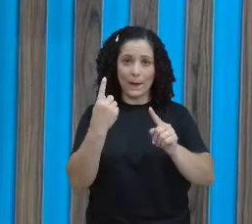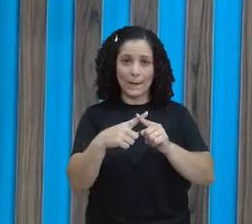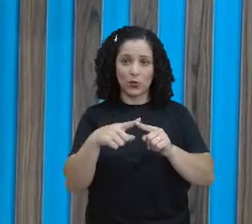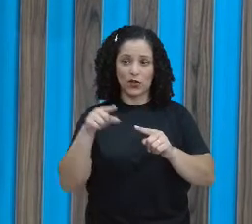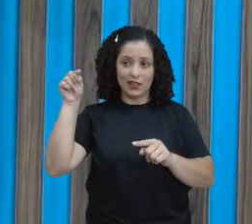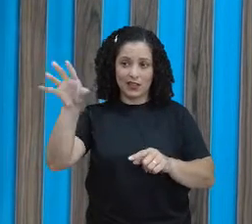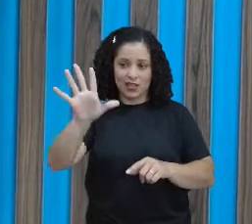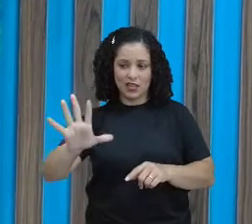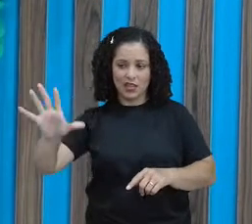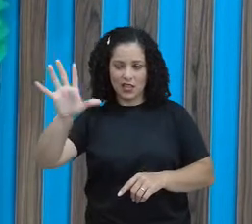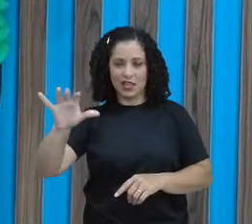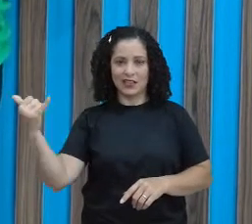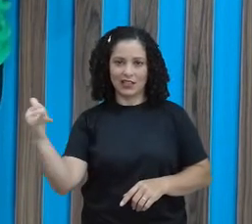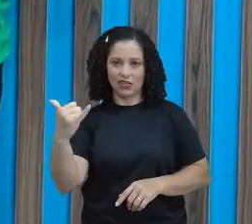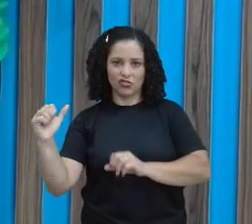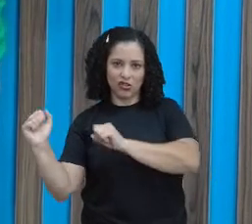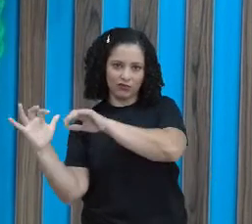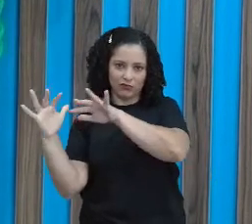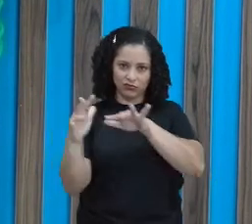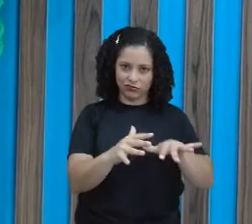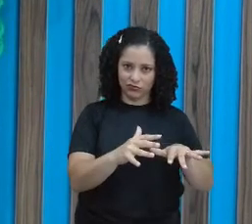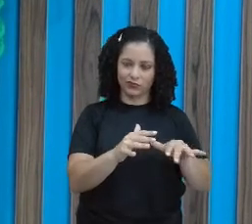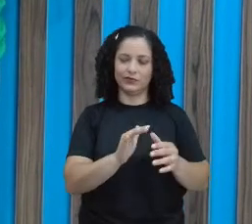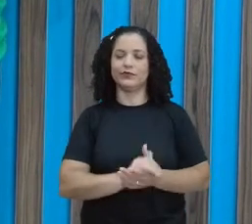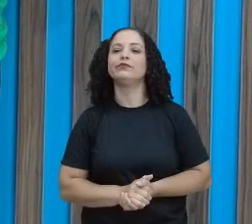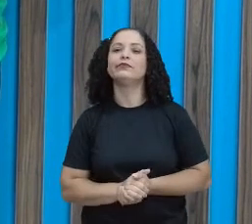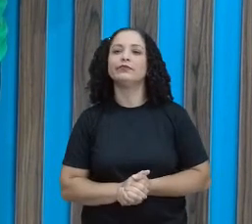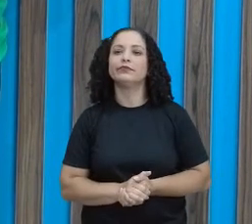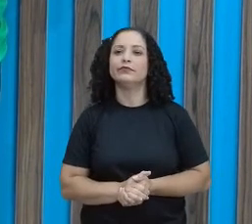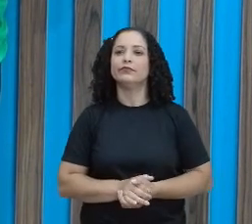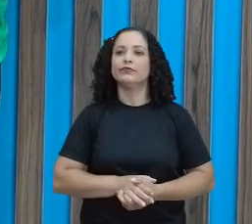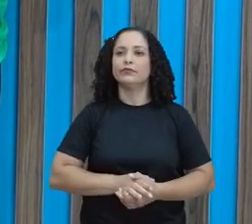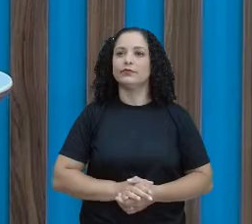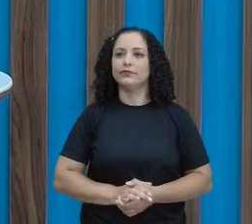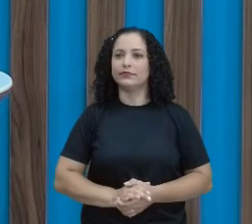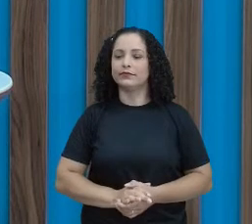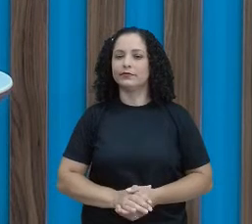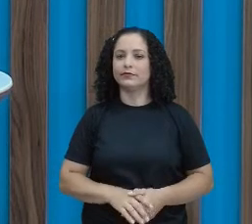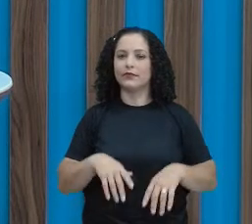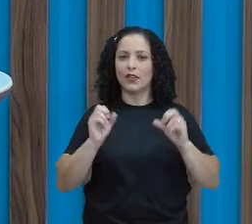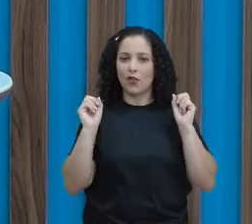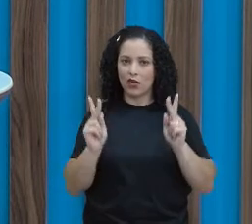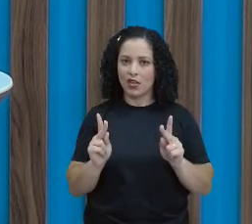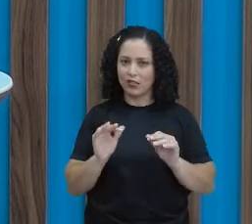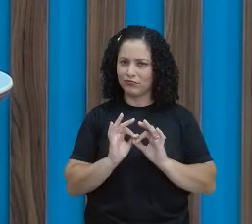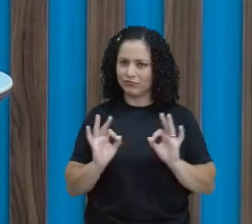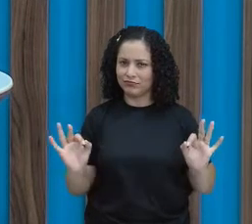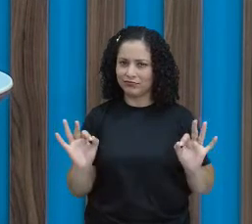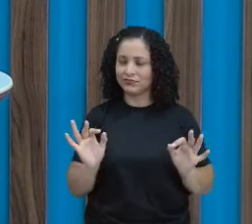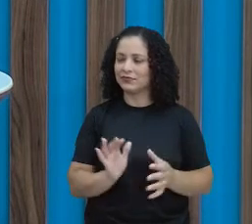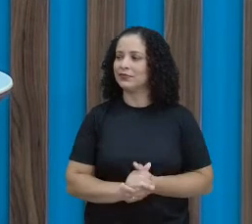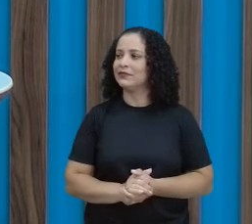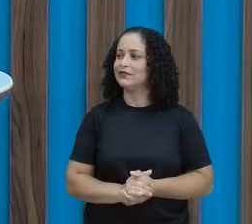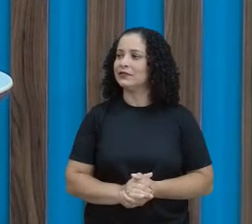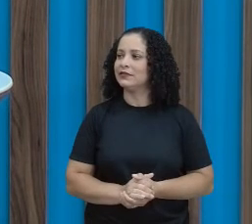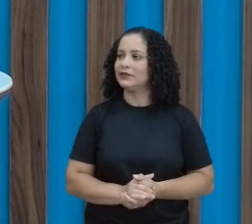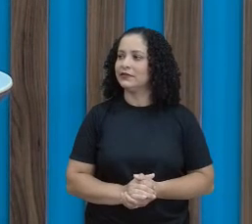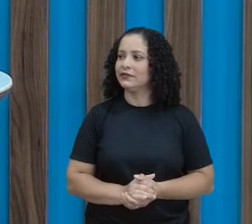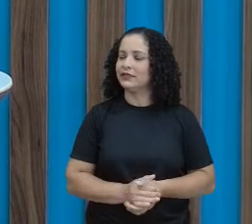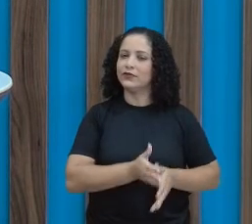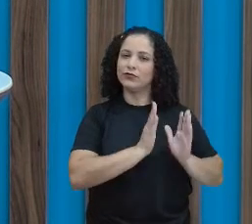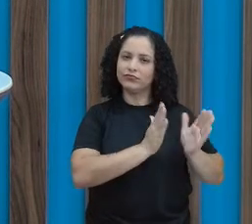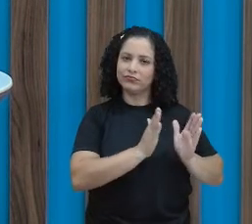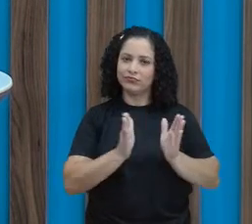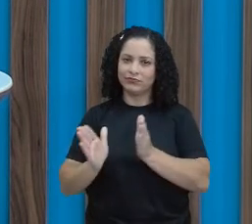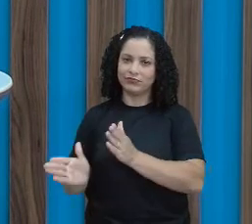sendo liberada aí desse átomo, tá bom? Mais alguma coisa aí, professora? Não, tá tudo bem aqui. Na medida que for aparecendo, eu dou um toque aí